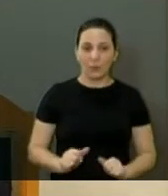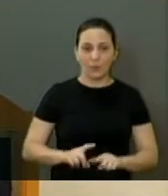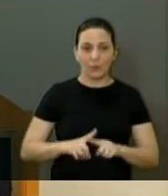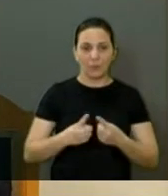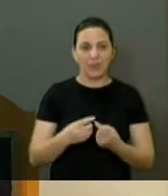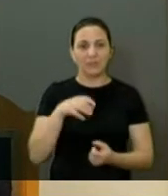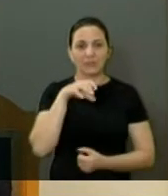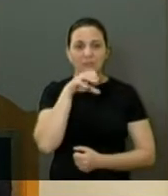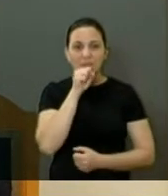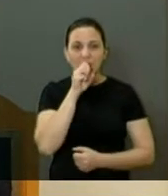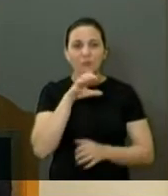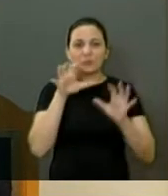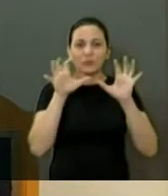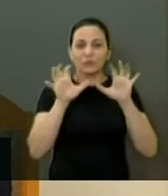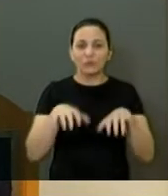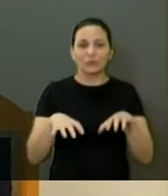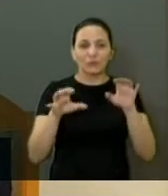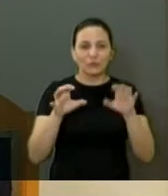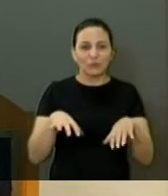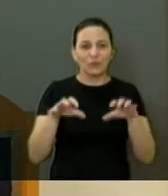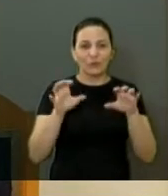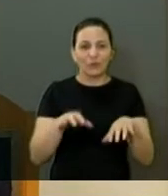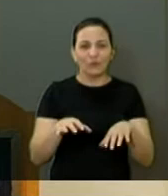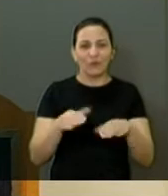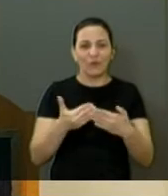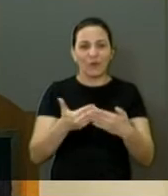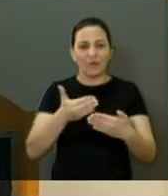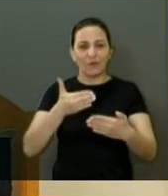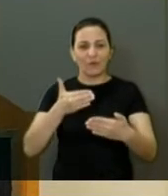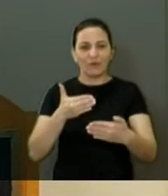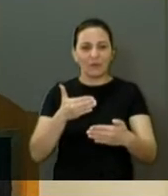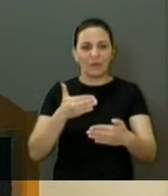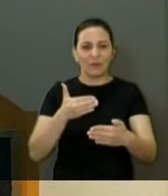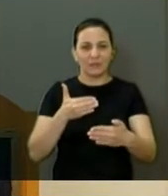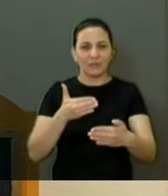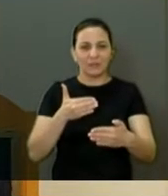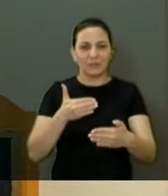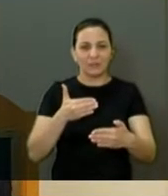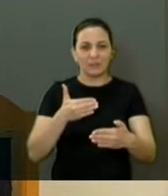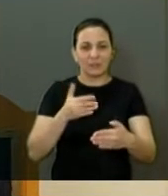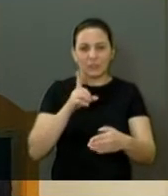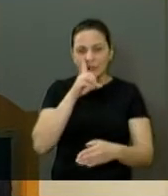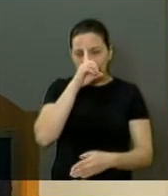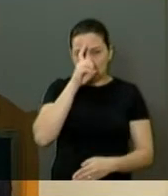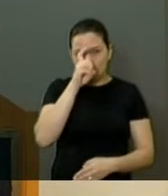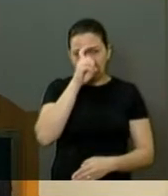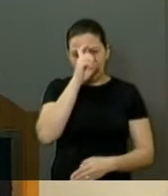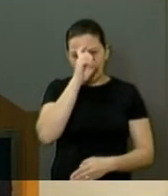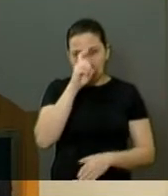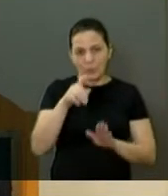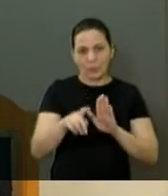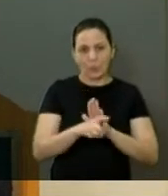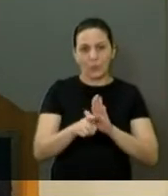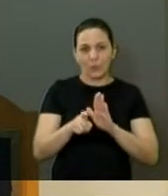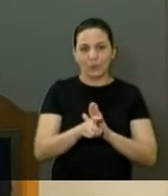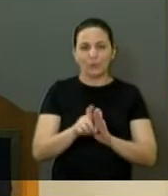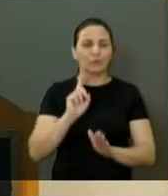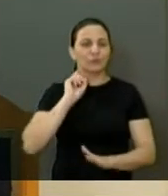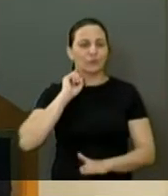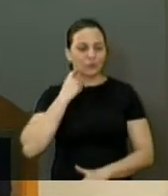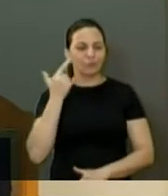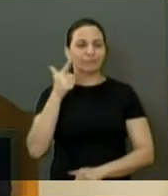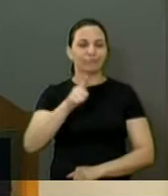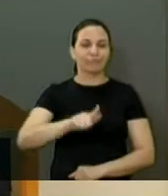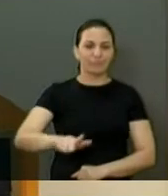sábado já choveu já ali atrás do pequeno hospital ali já juntou surgiram novamente